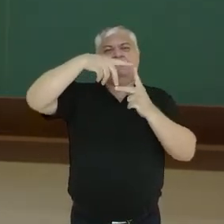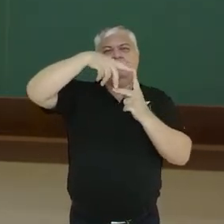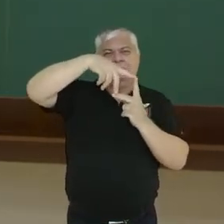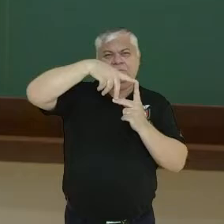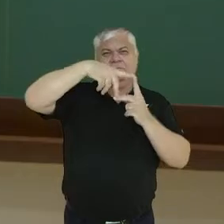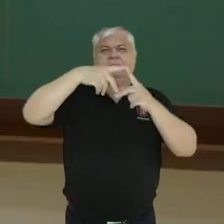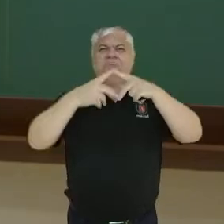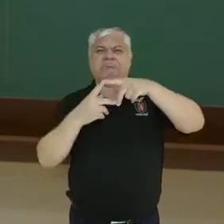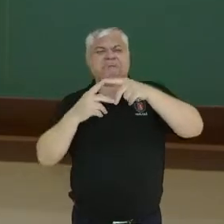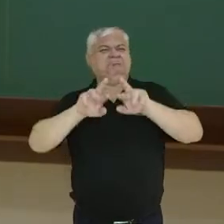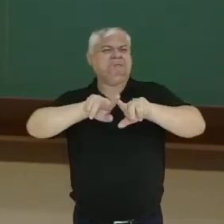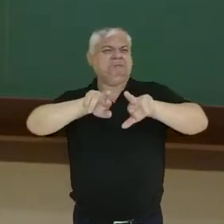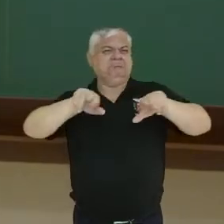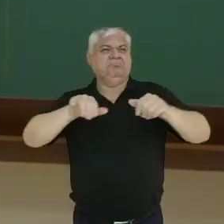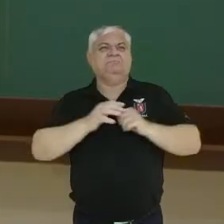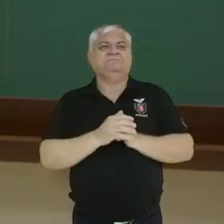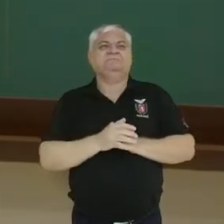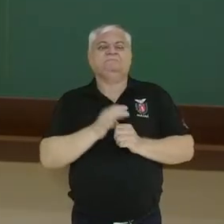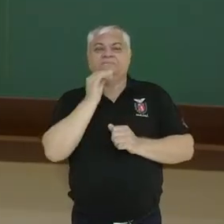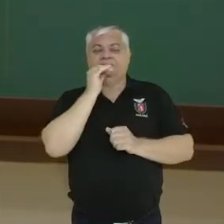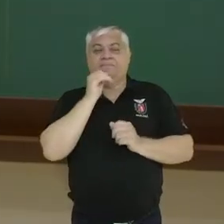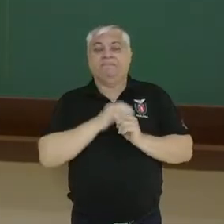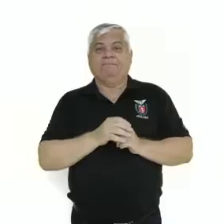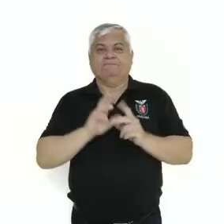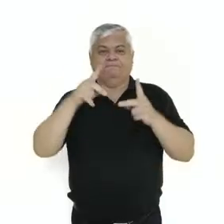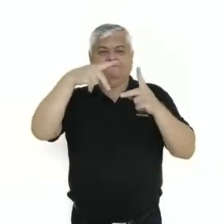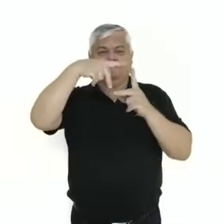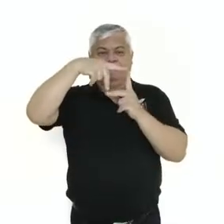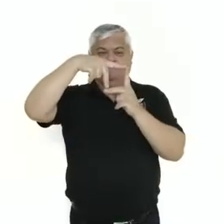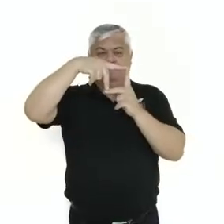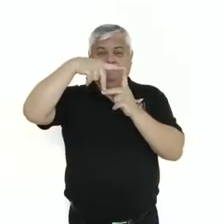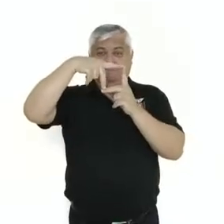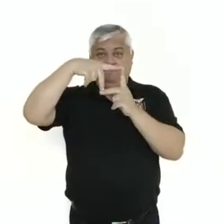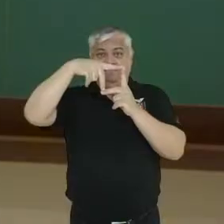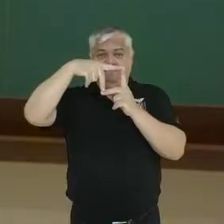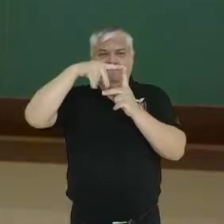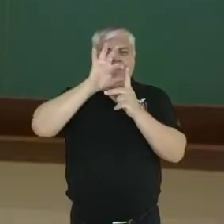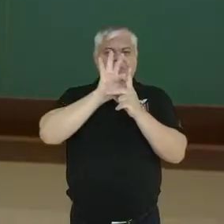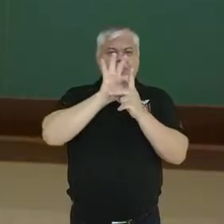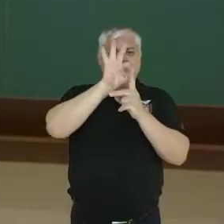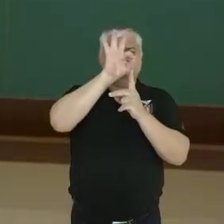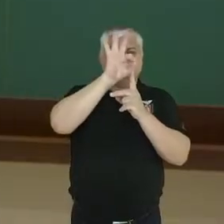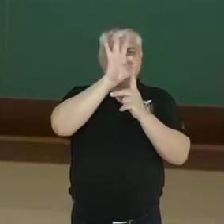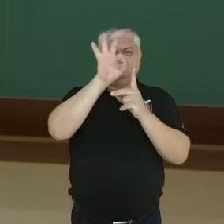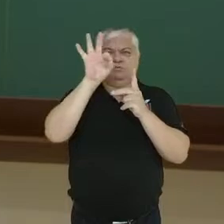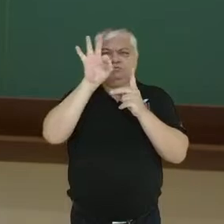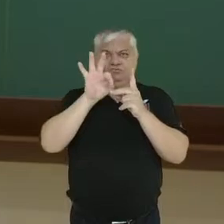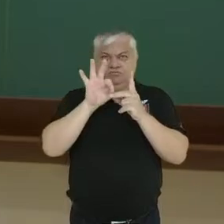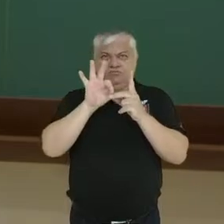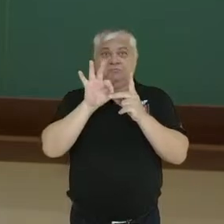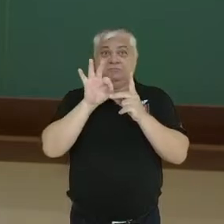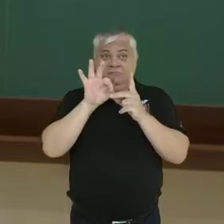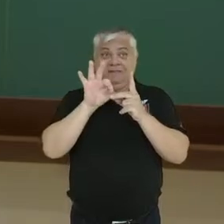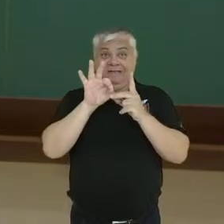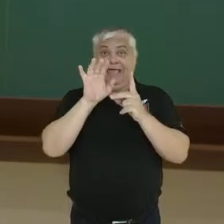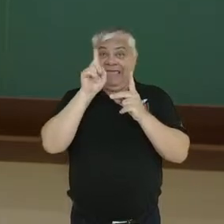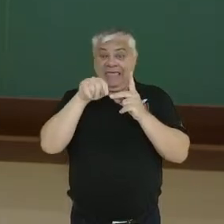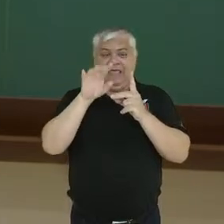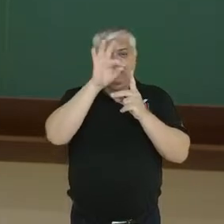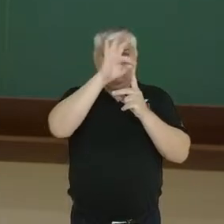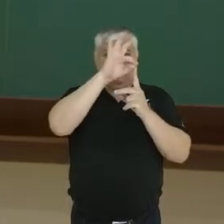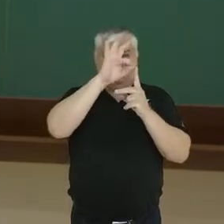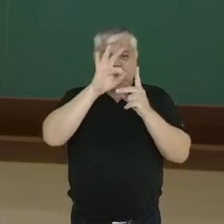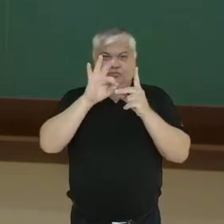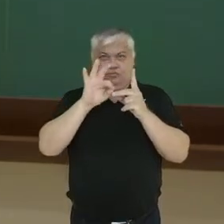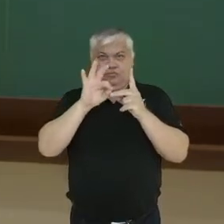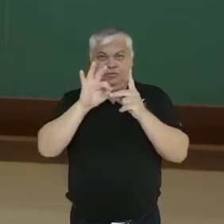quatro lados. Então olha aqui, ó, aqui eu tenho um quadrado. Se você traçar a diagonal é uma linha que liga vértices